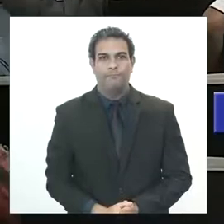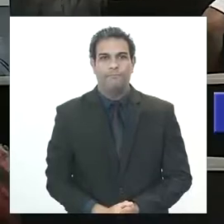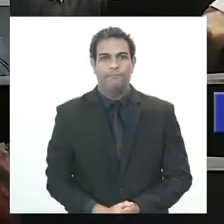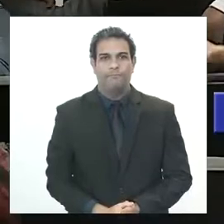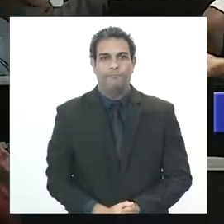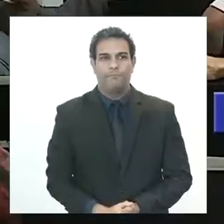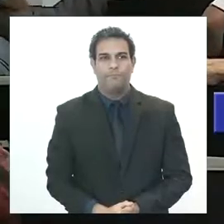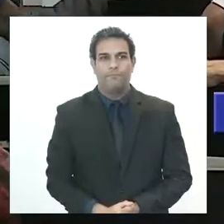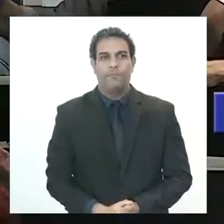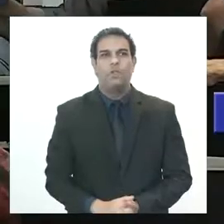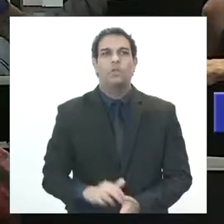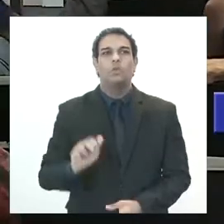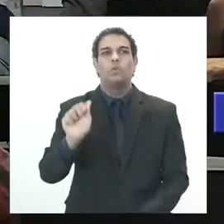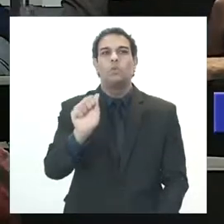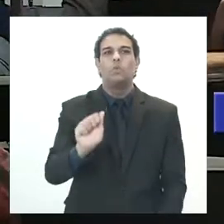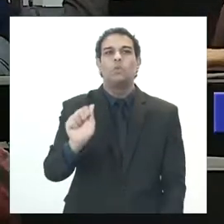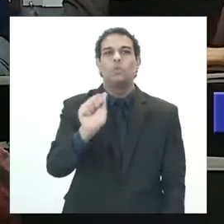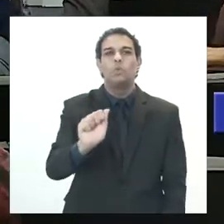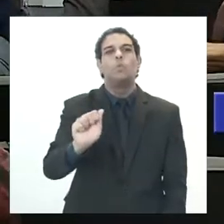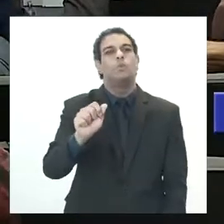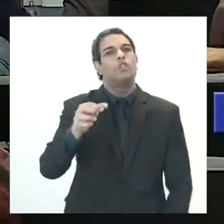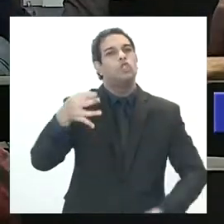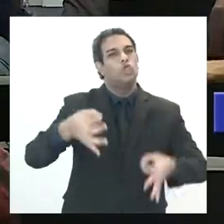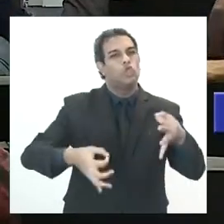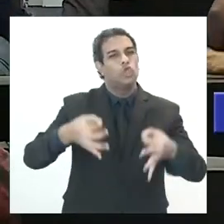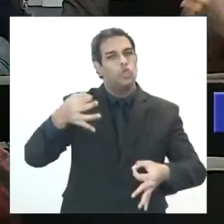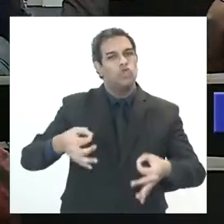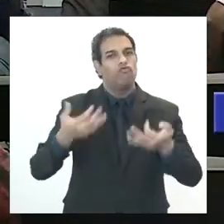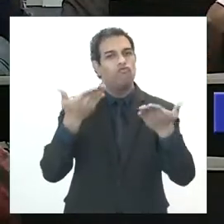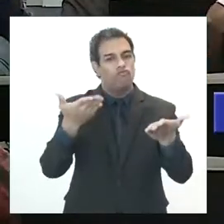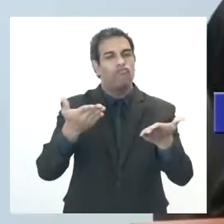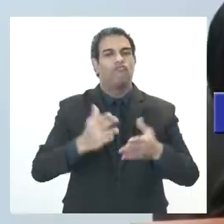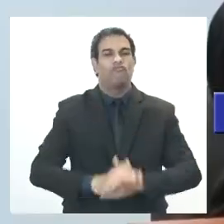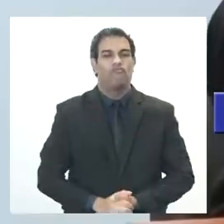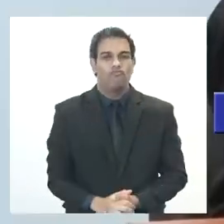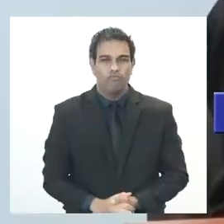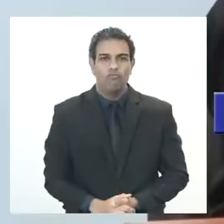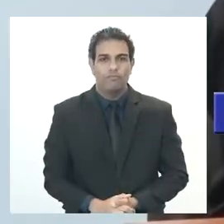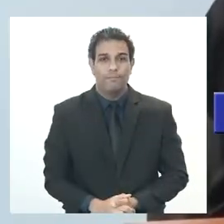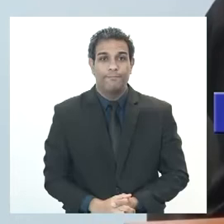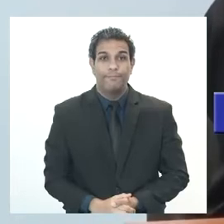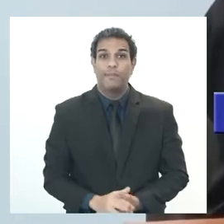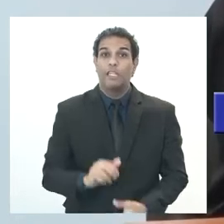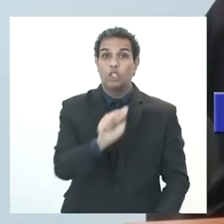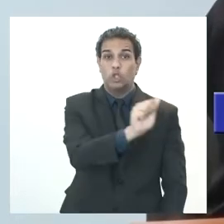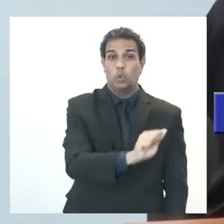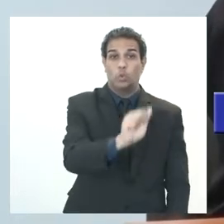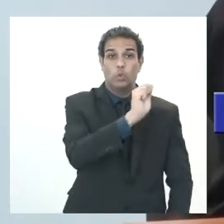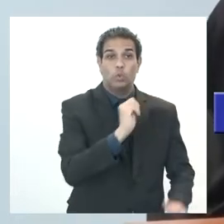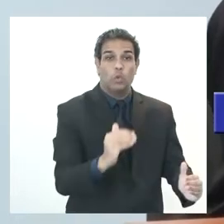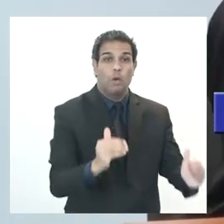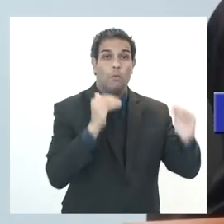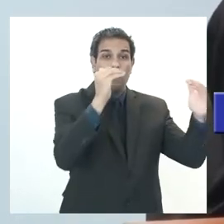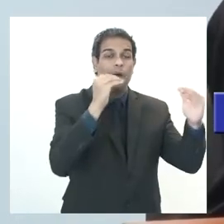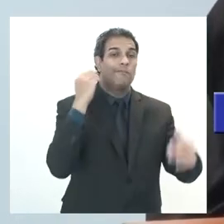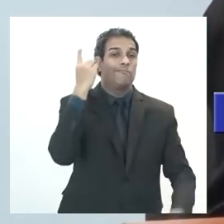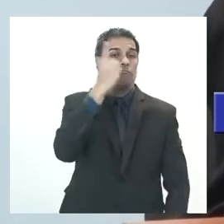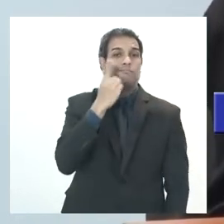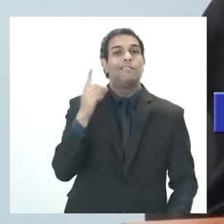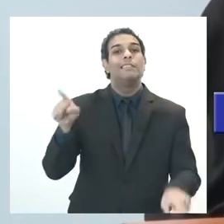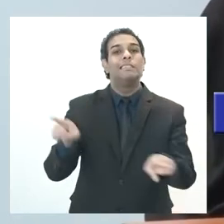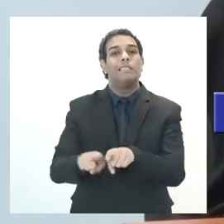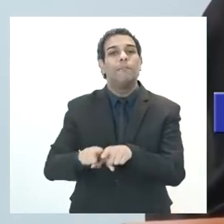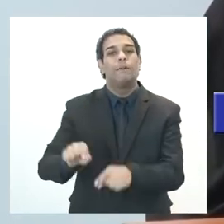o sindicato se Justiça os lábios tivemos aquilo Associação dos magistrados e agora temos